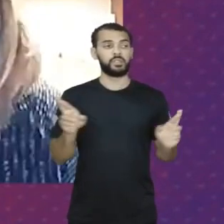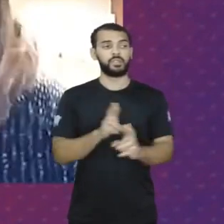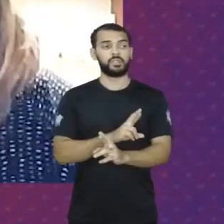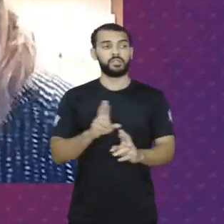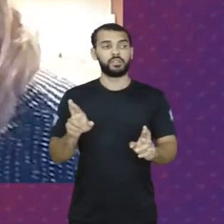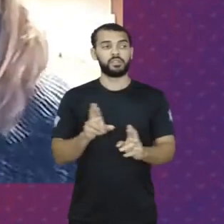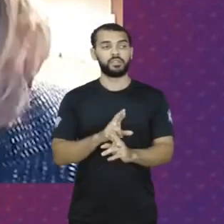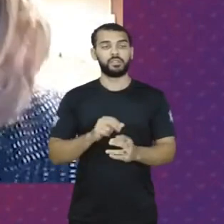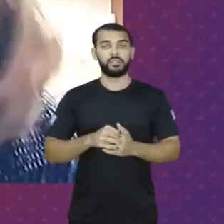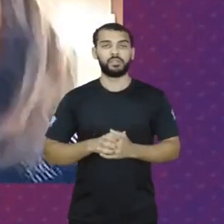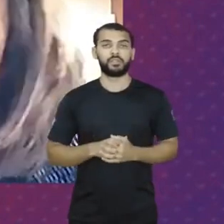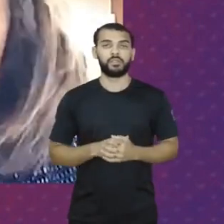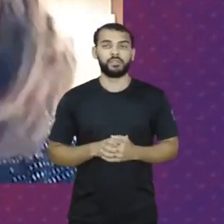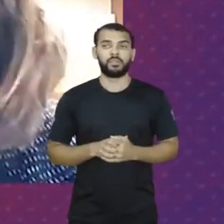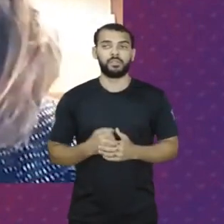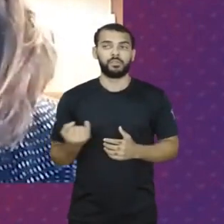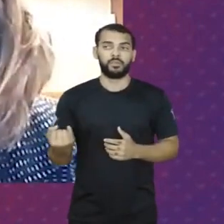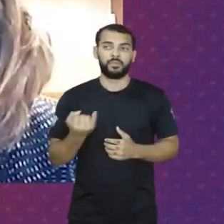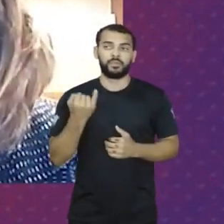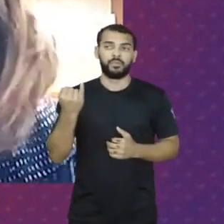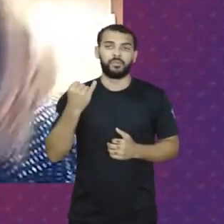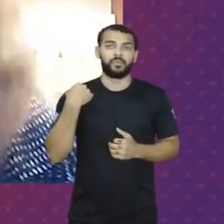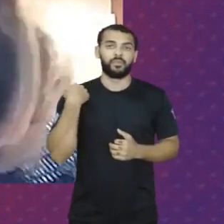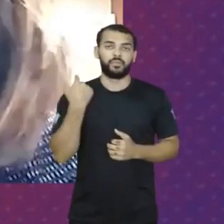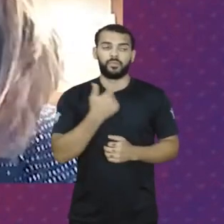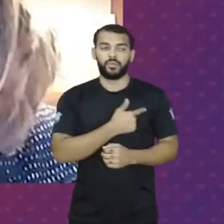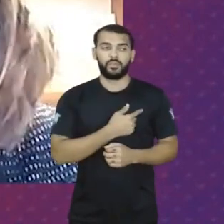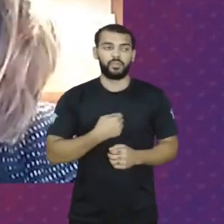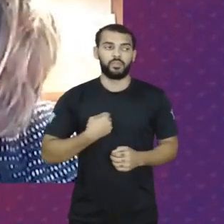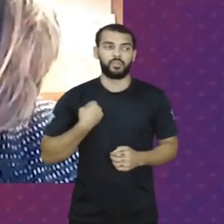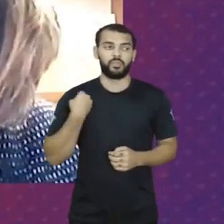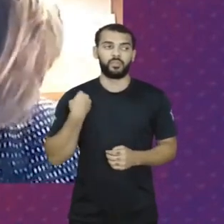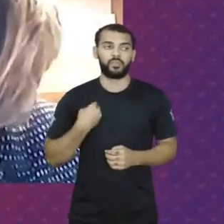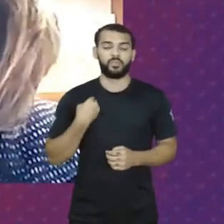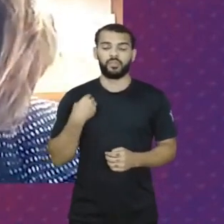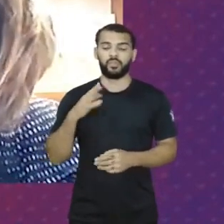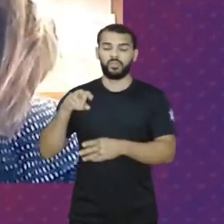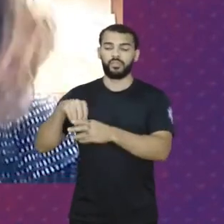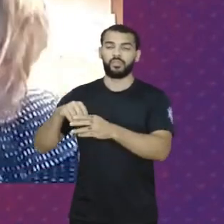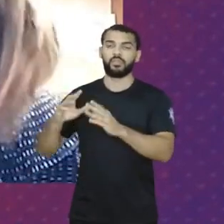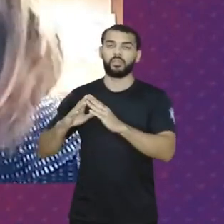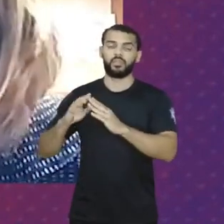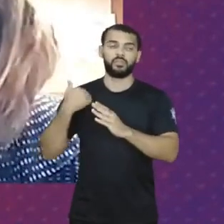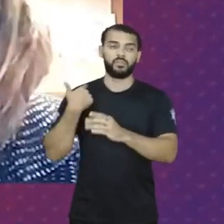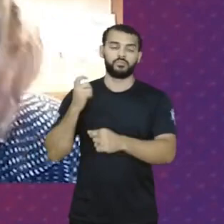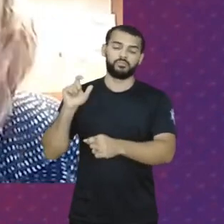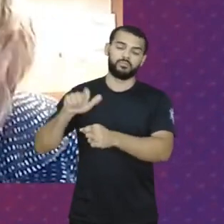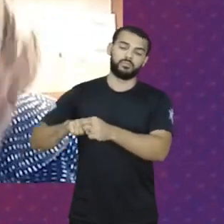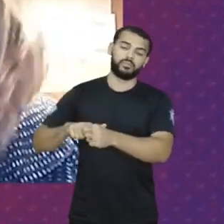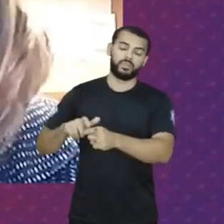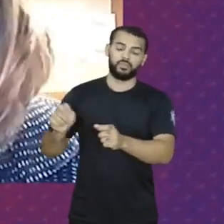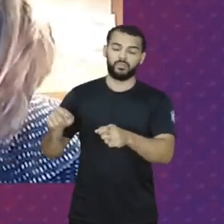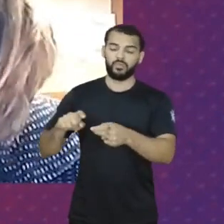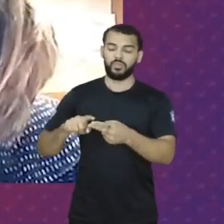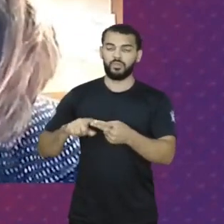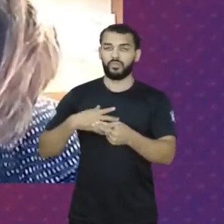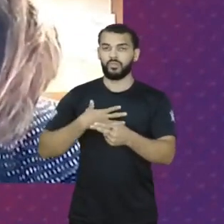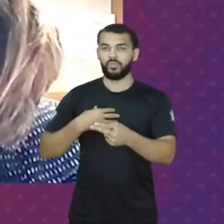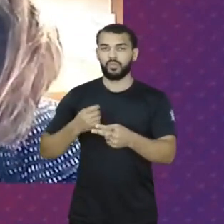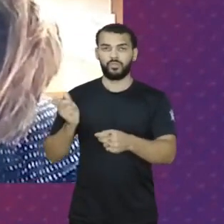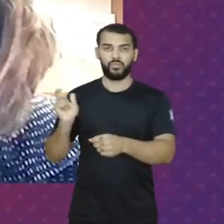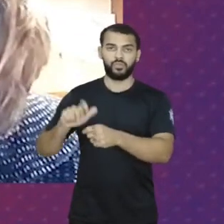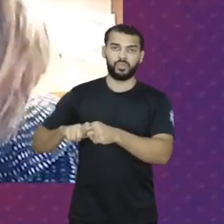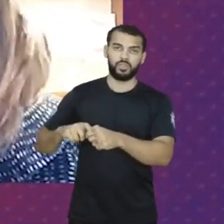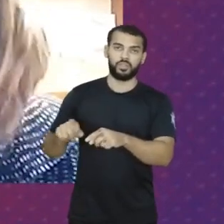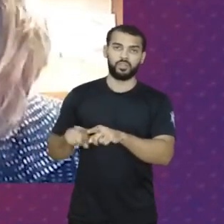mais, enfim, mais importantes da nossa vida. E é para casa que a gente quer voltar todos os dias e que nossos filhos e filhas voltem todos os